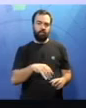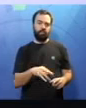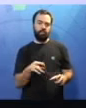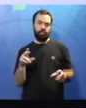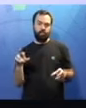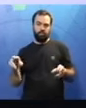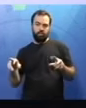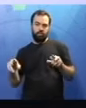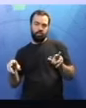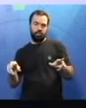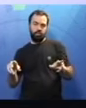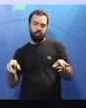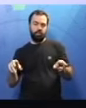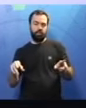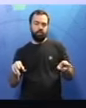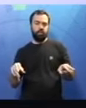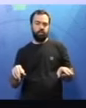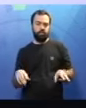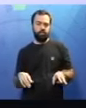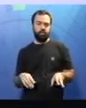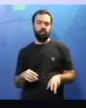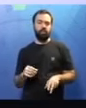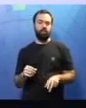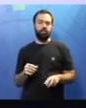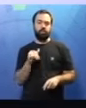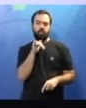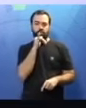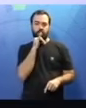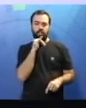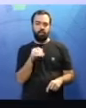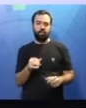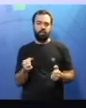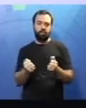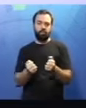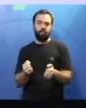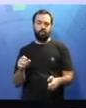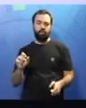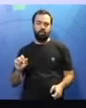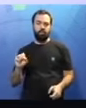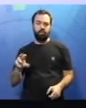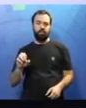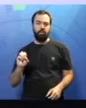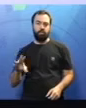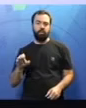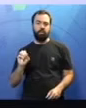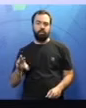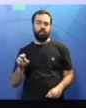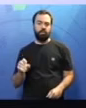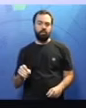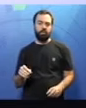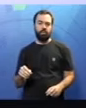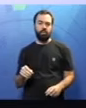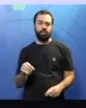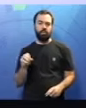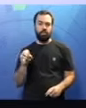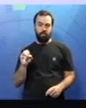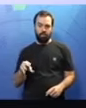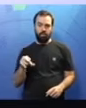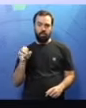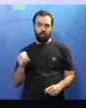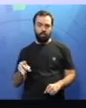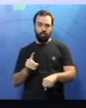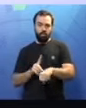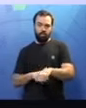Um exemplo de frequência é o pisca-pisca de um automóvel, que geralmente é de 2 vezes por segundo, ou a